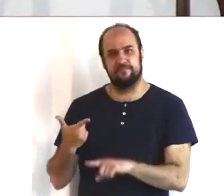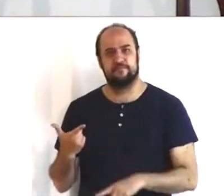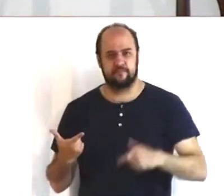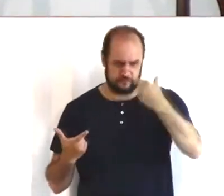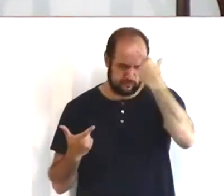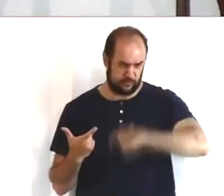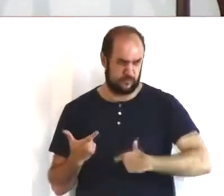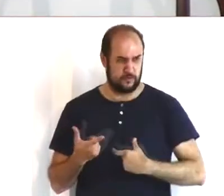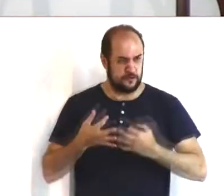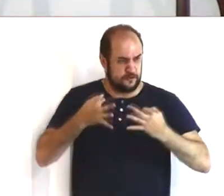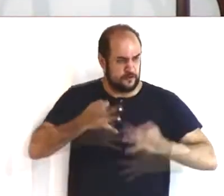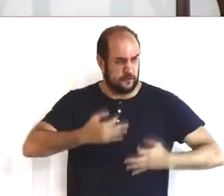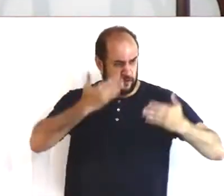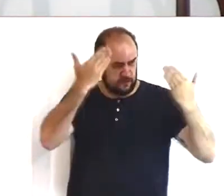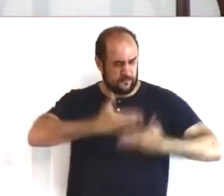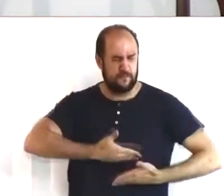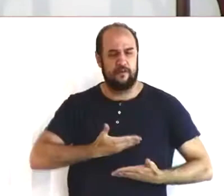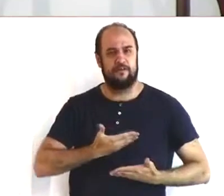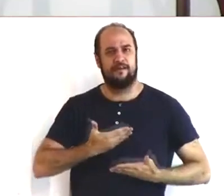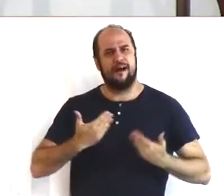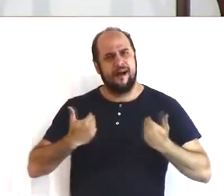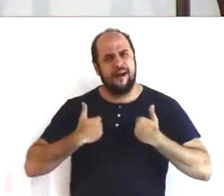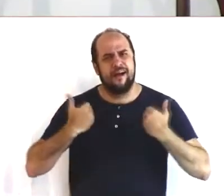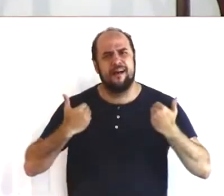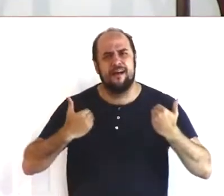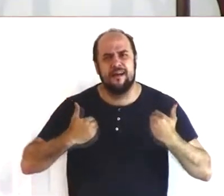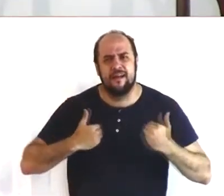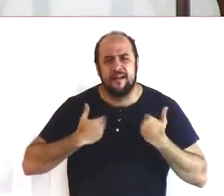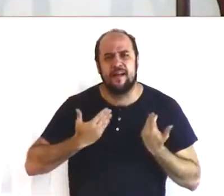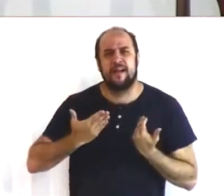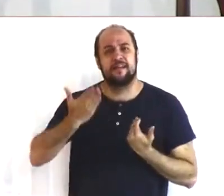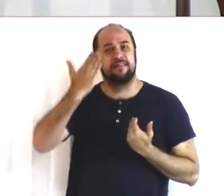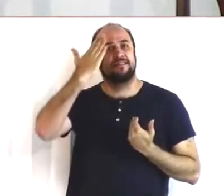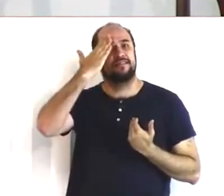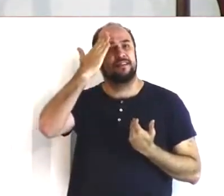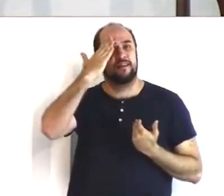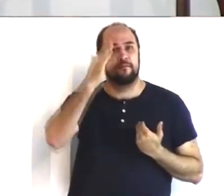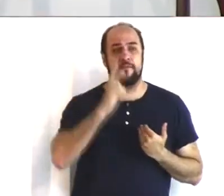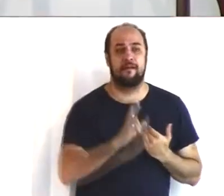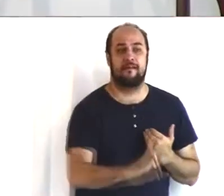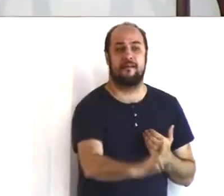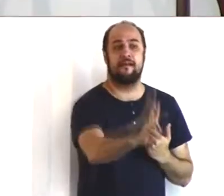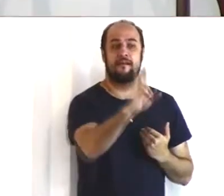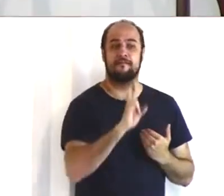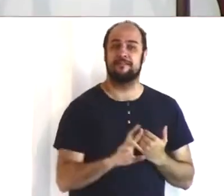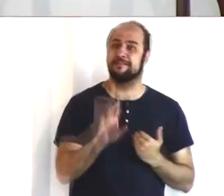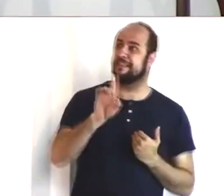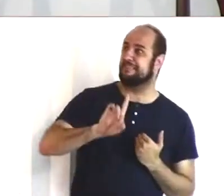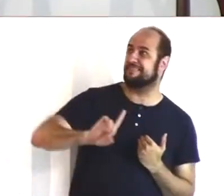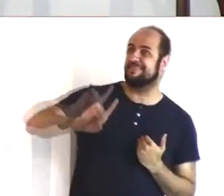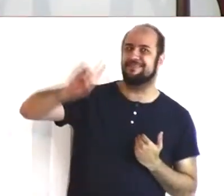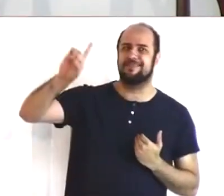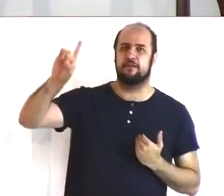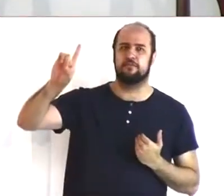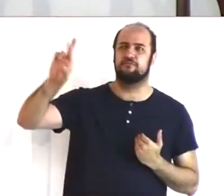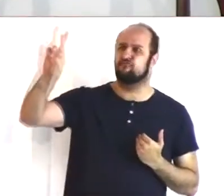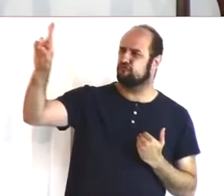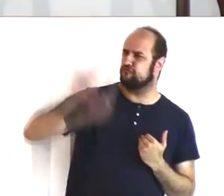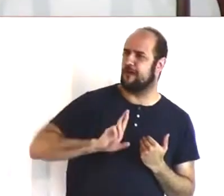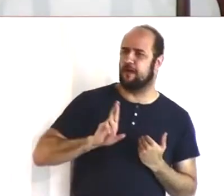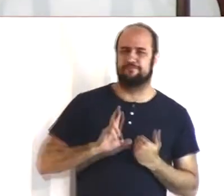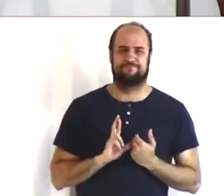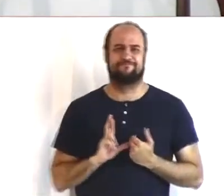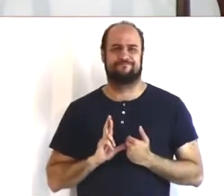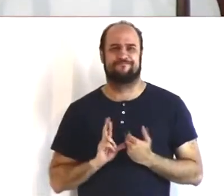às provações é alegrar-se em vista do resultado apontado por Deus. Vocês permanecerão mais